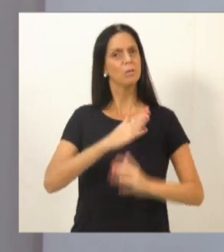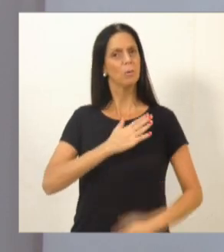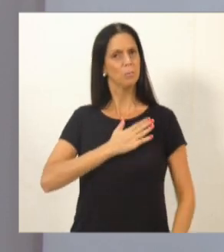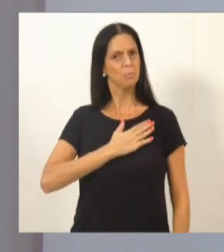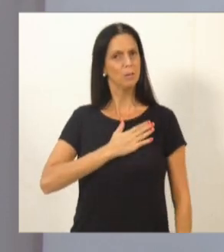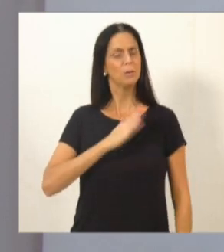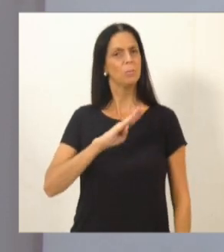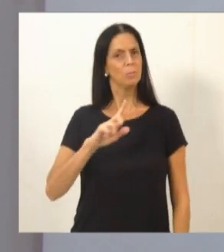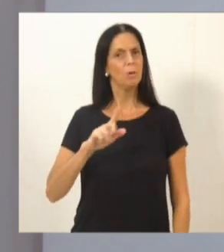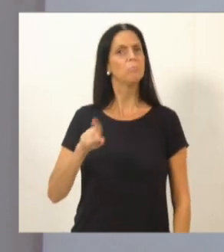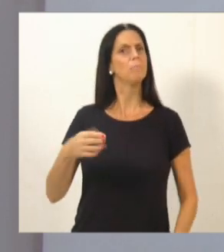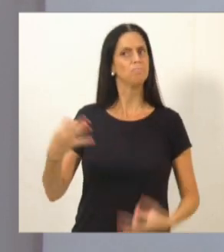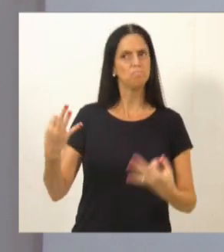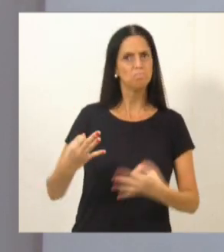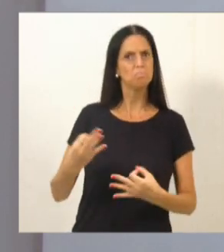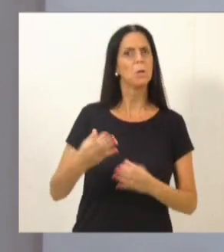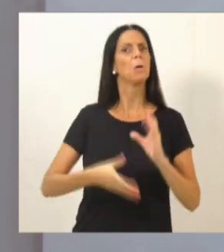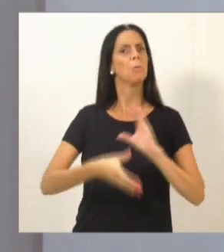afinada. Né?